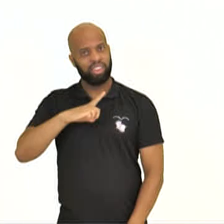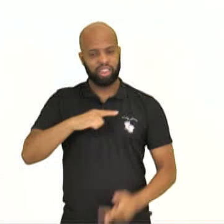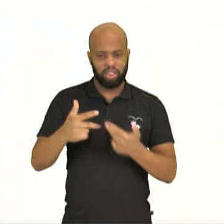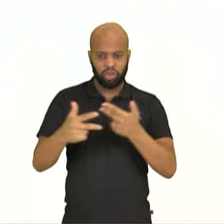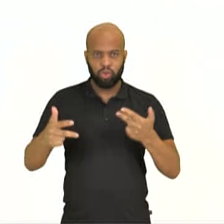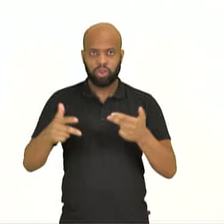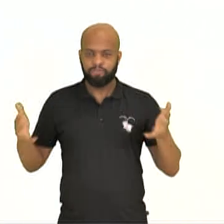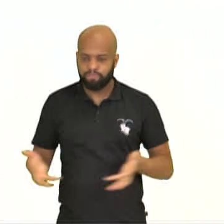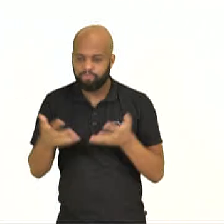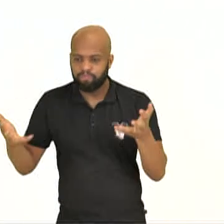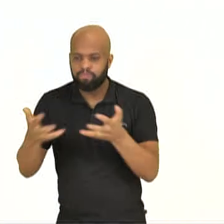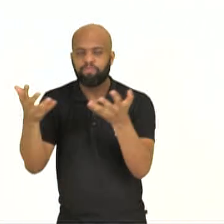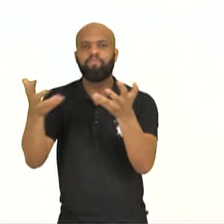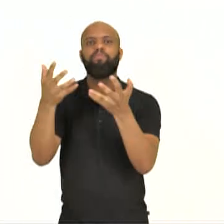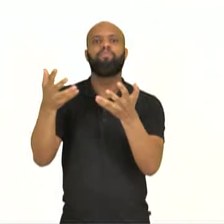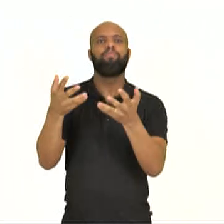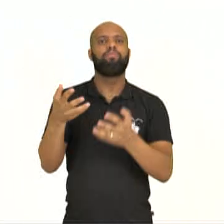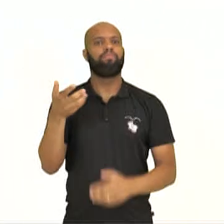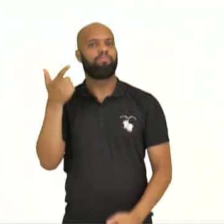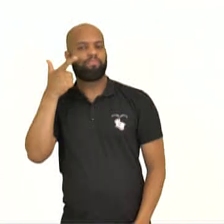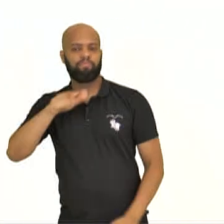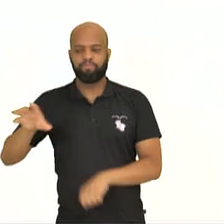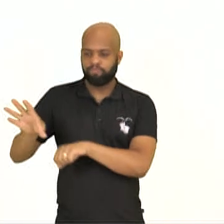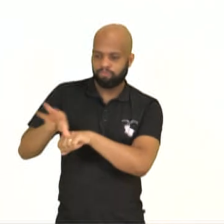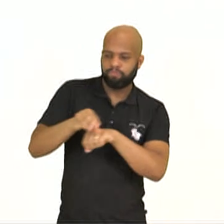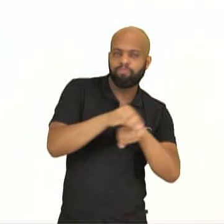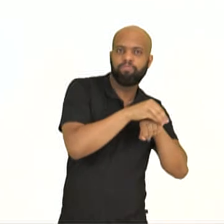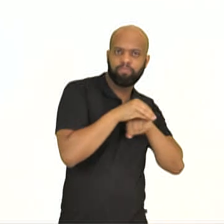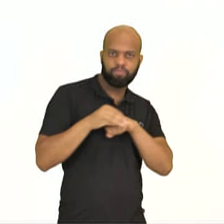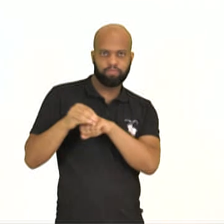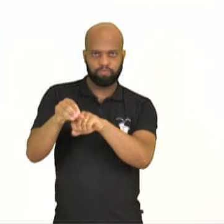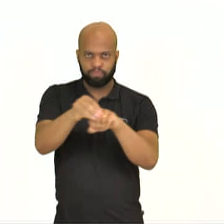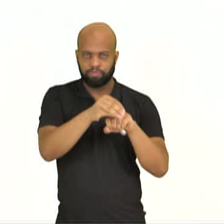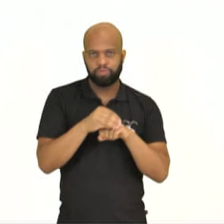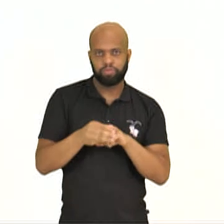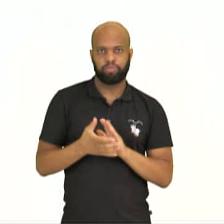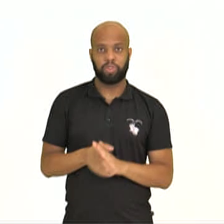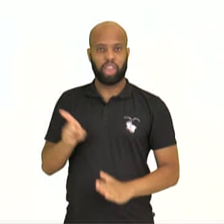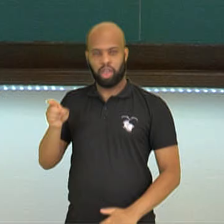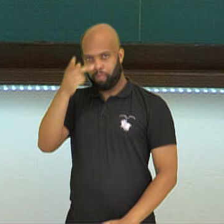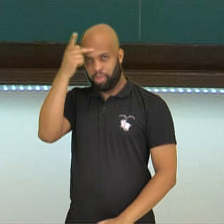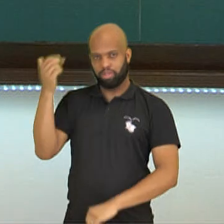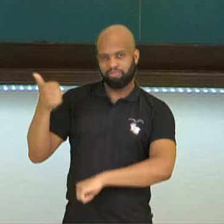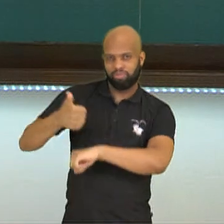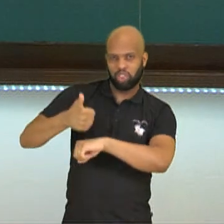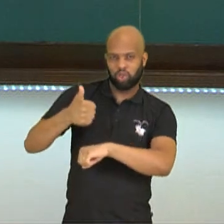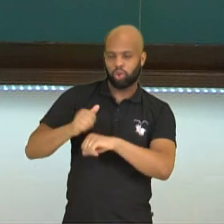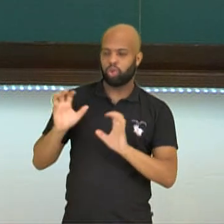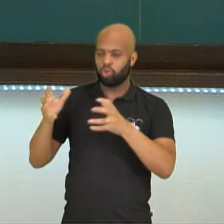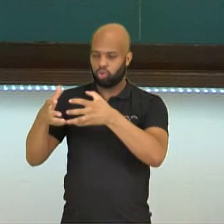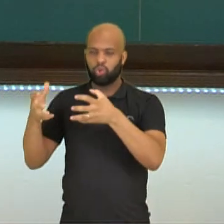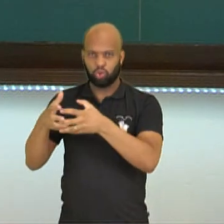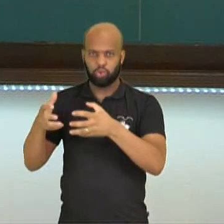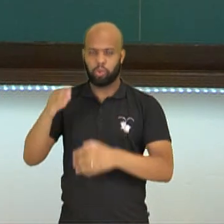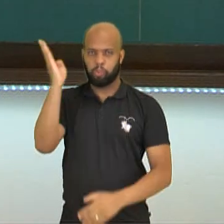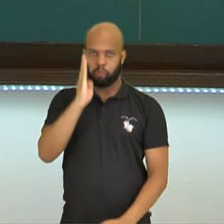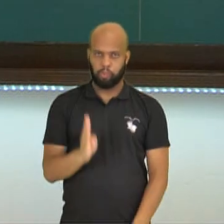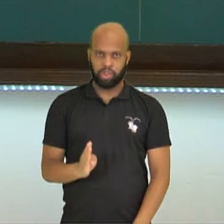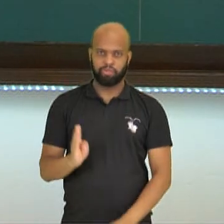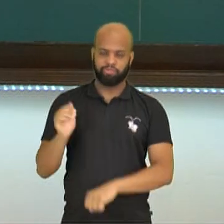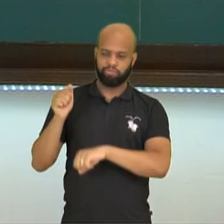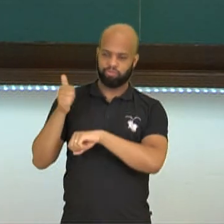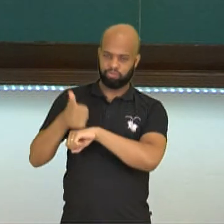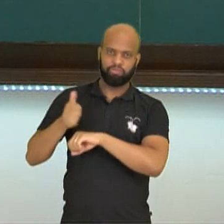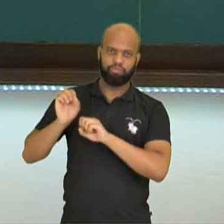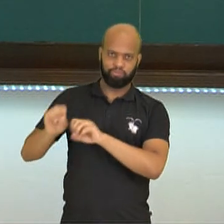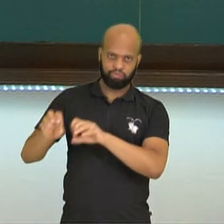do conhecimento. Emerson Santos é diretor-geral de um grupo educacional brasileiro. Nesse caso, pessoal, qual